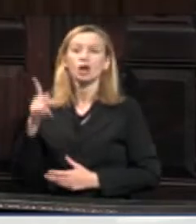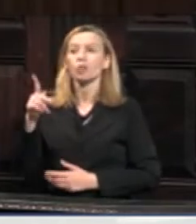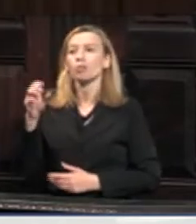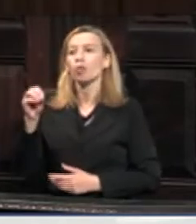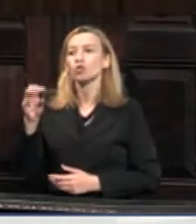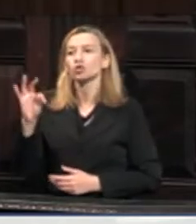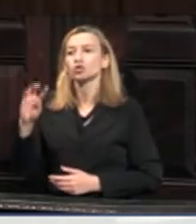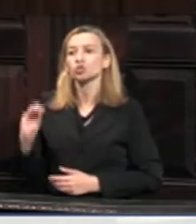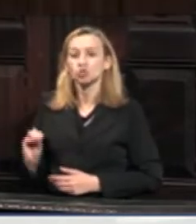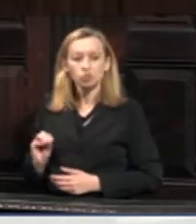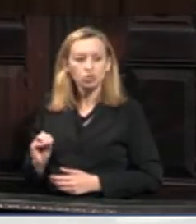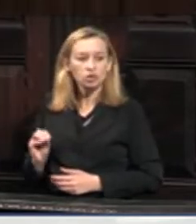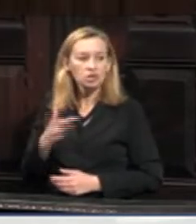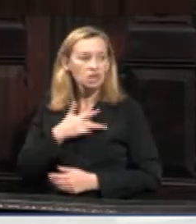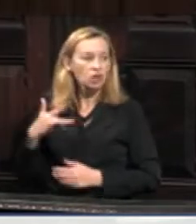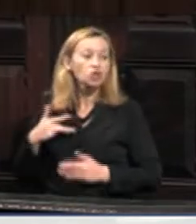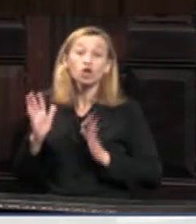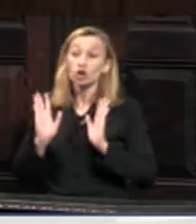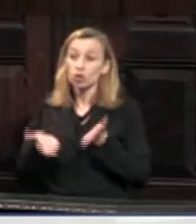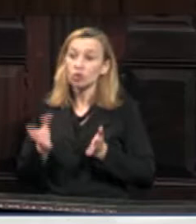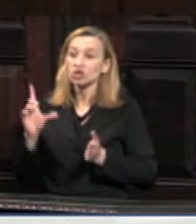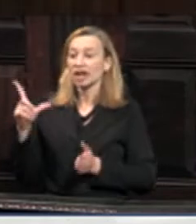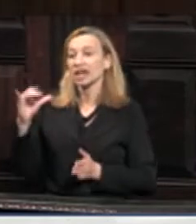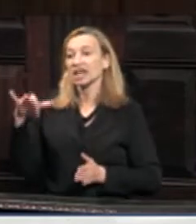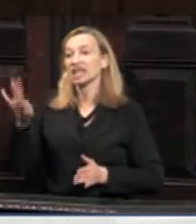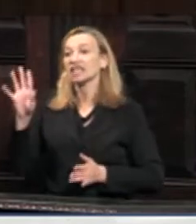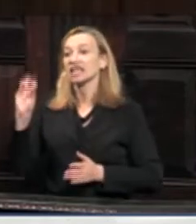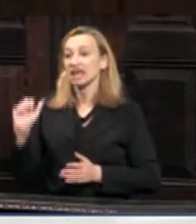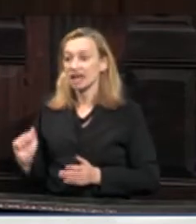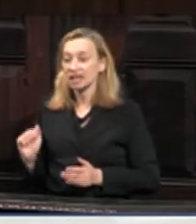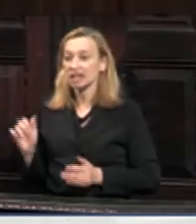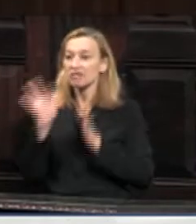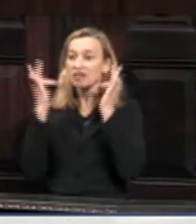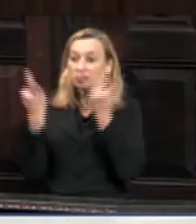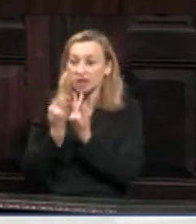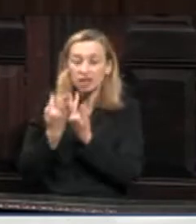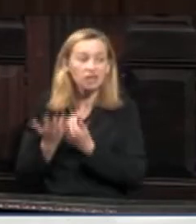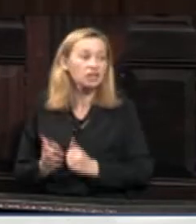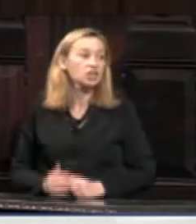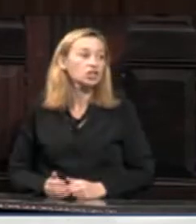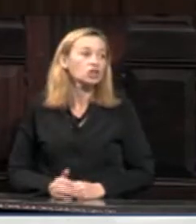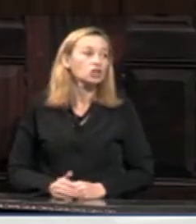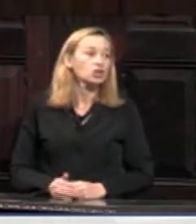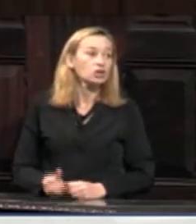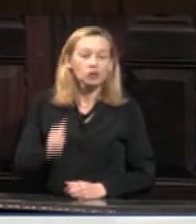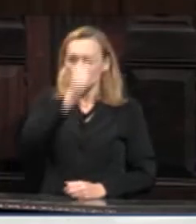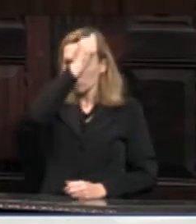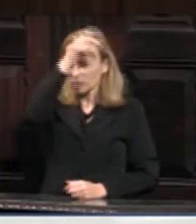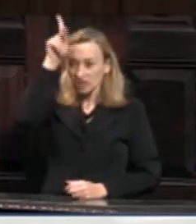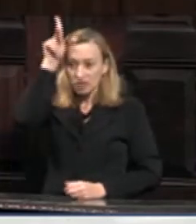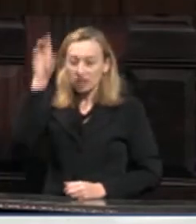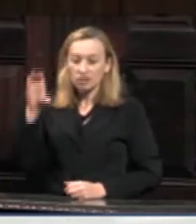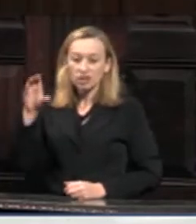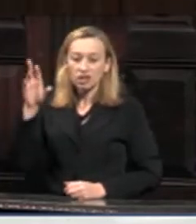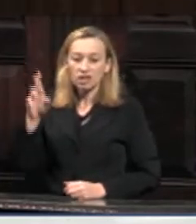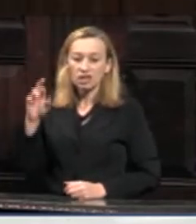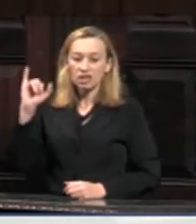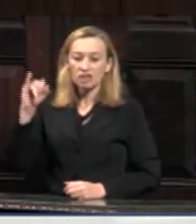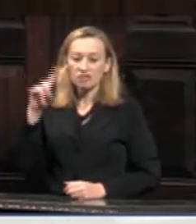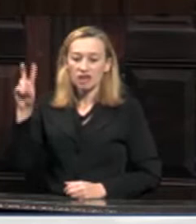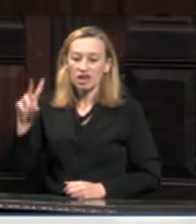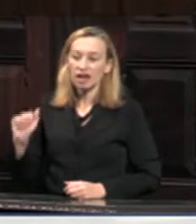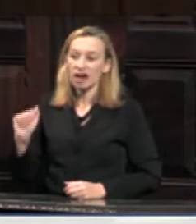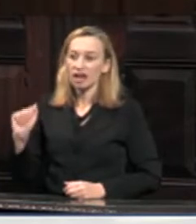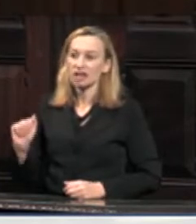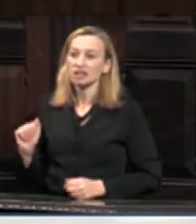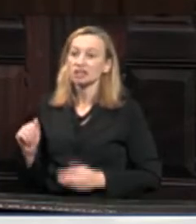saúde, e hoje são as clínicas da família, e que o prefeito Crivella está